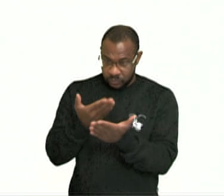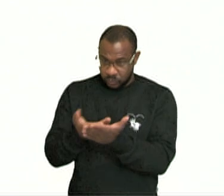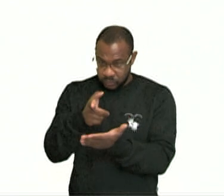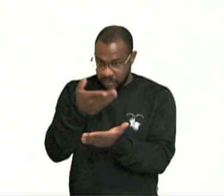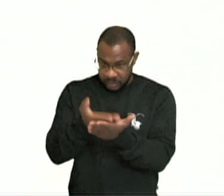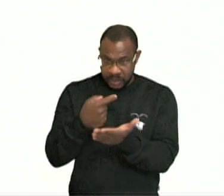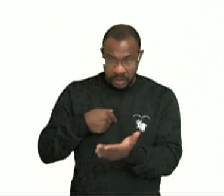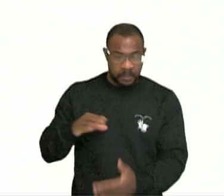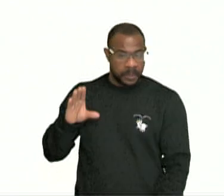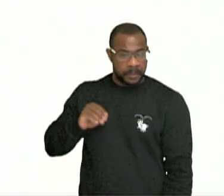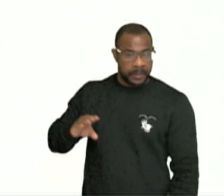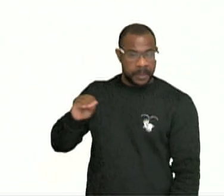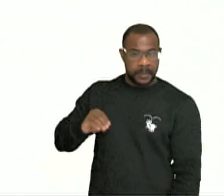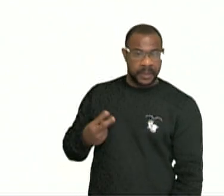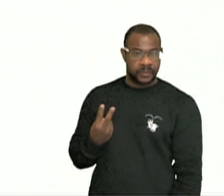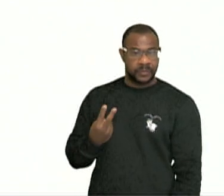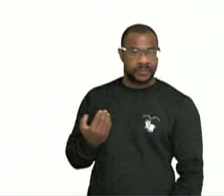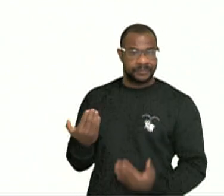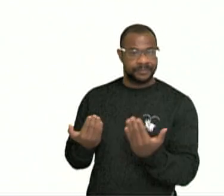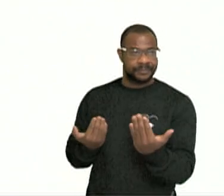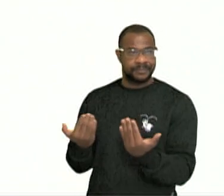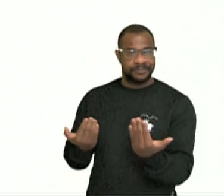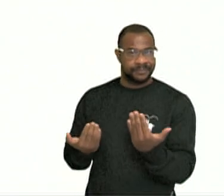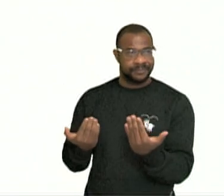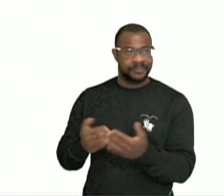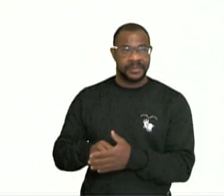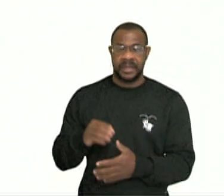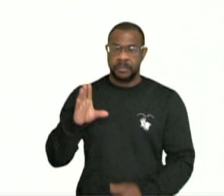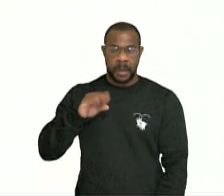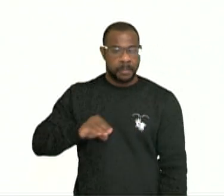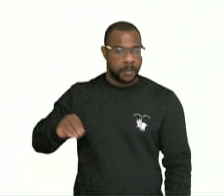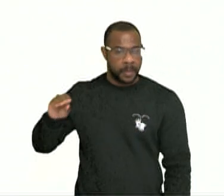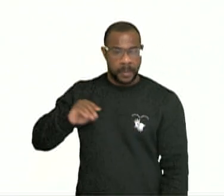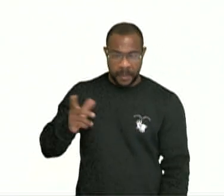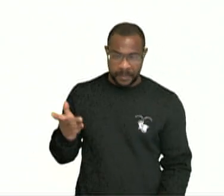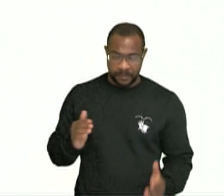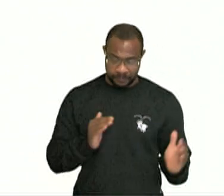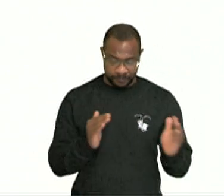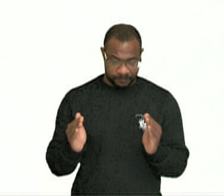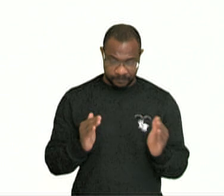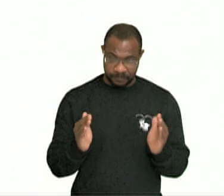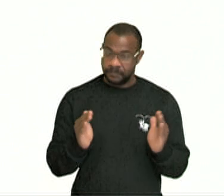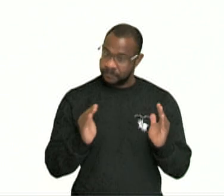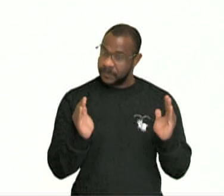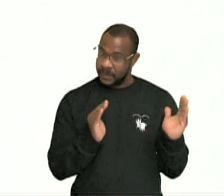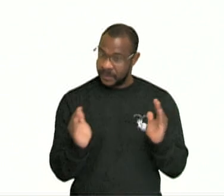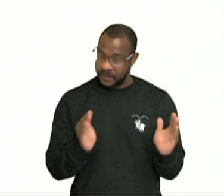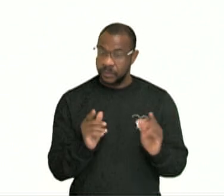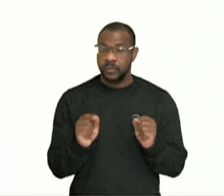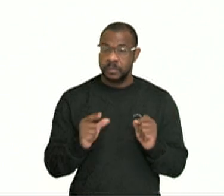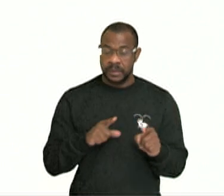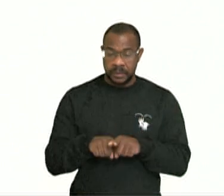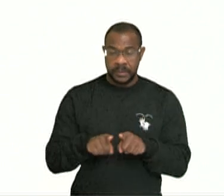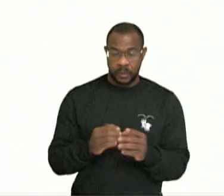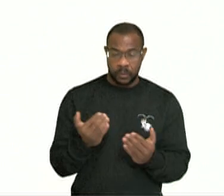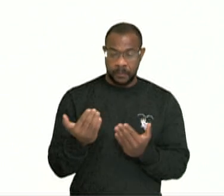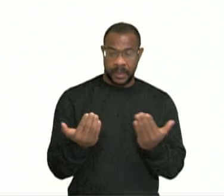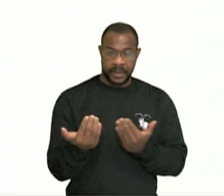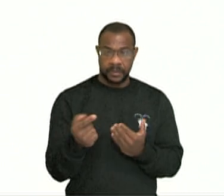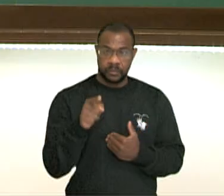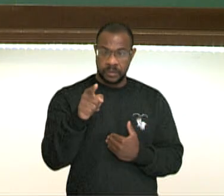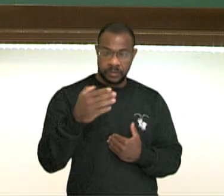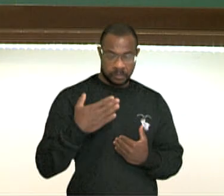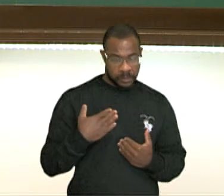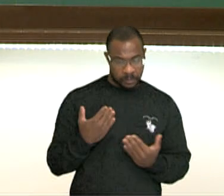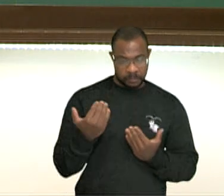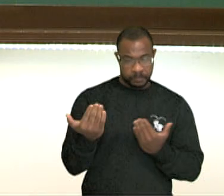duas coisas, eu não estou falando só de um tempo. Eu estou falando de um tempo, sim, mas de um tempo em comparação, o meu com o teu.